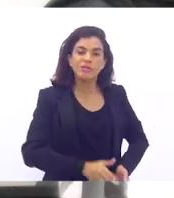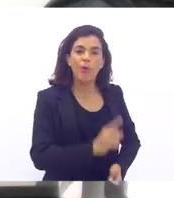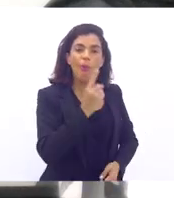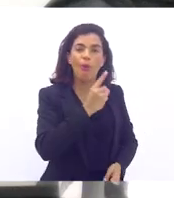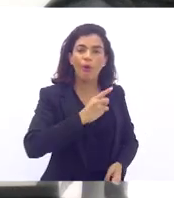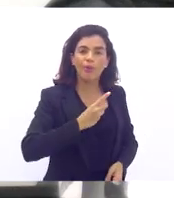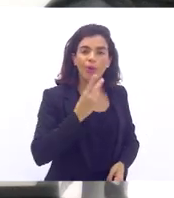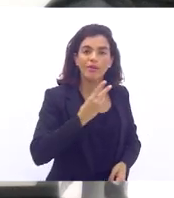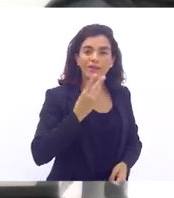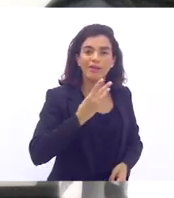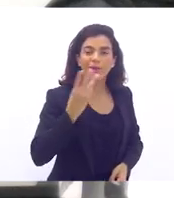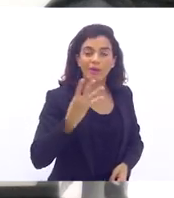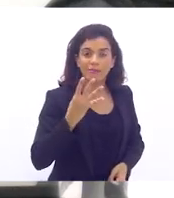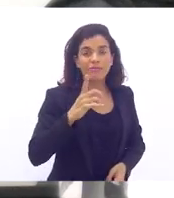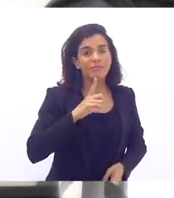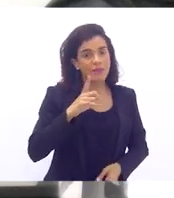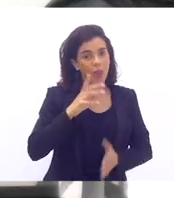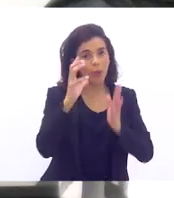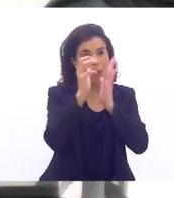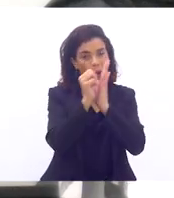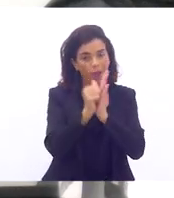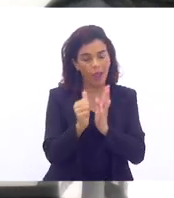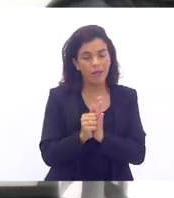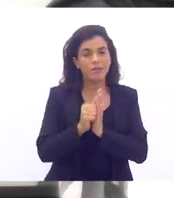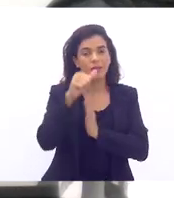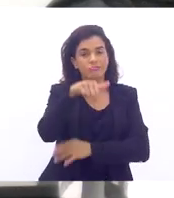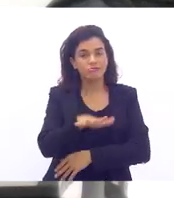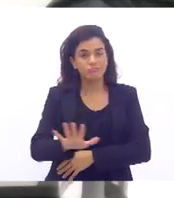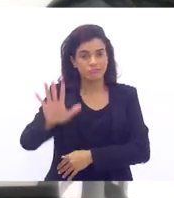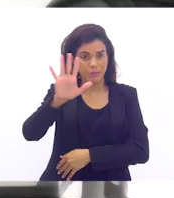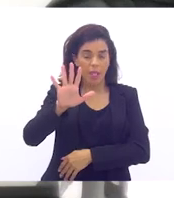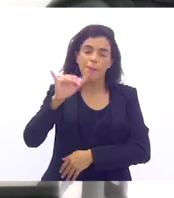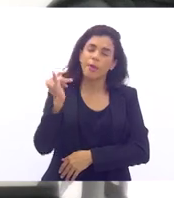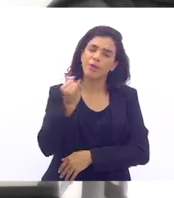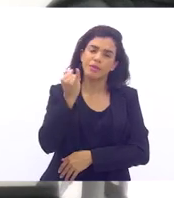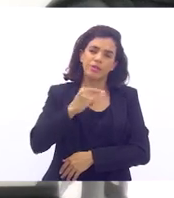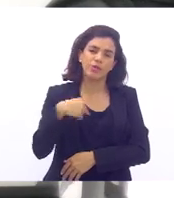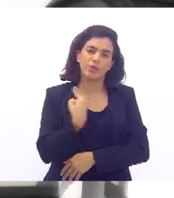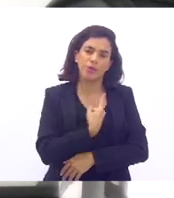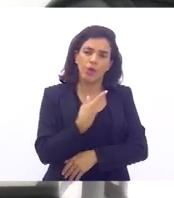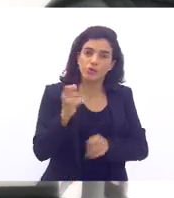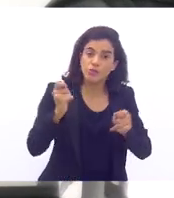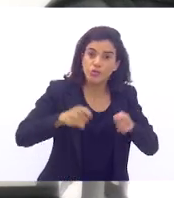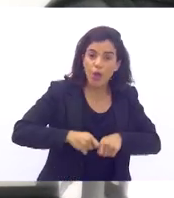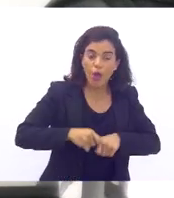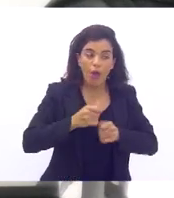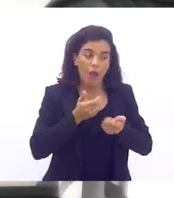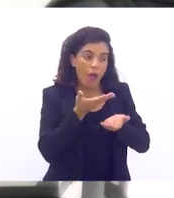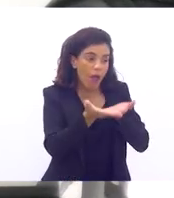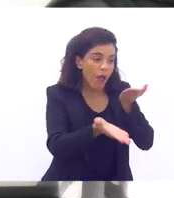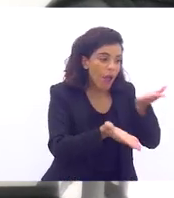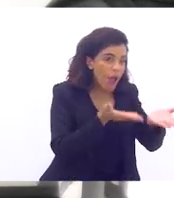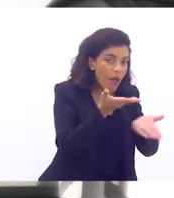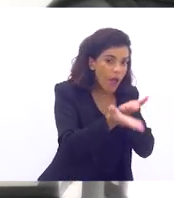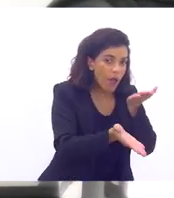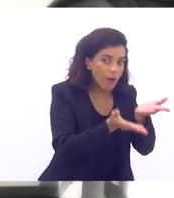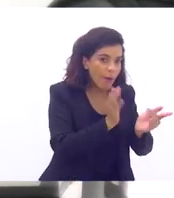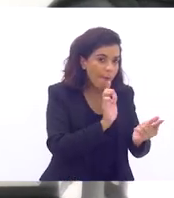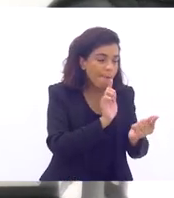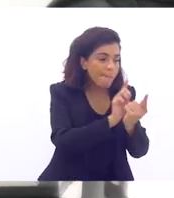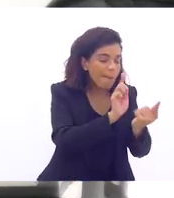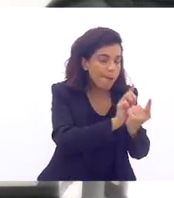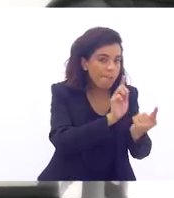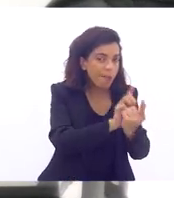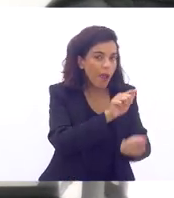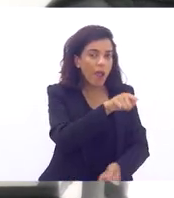um cadastro inclusive Nacional tá isso é importante porque nós só podemos dar assistência aqueles